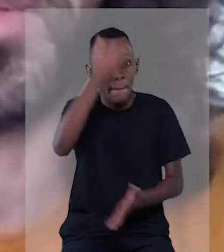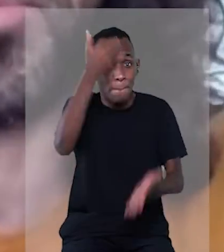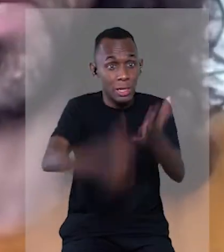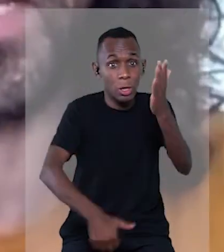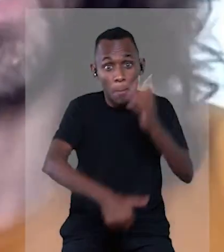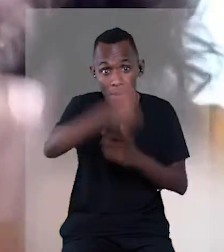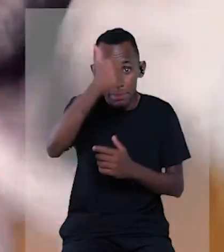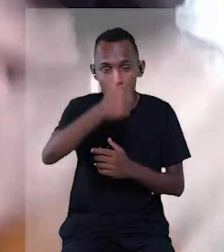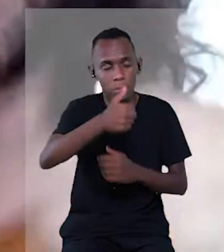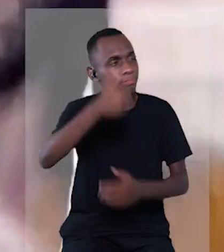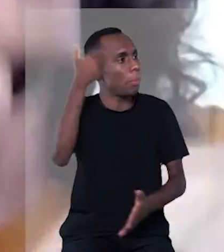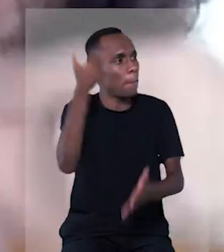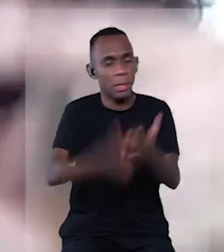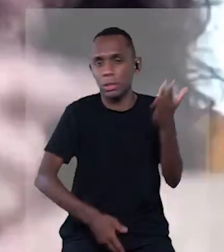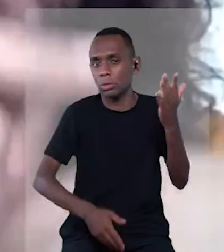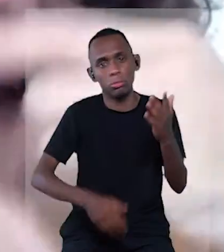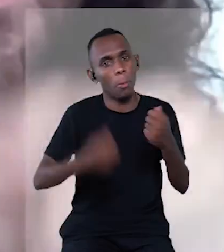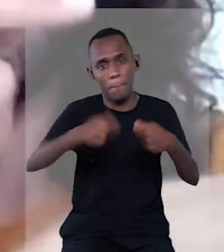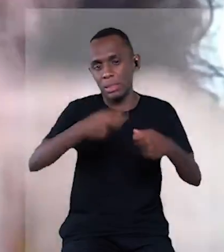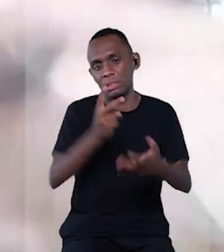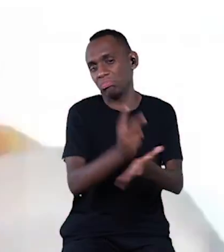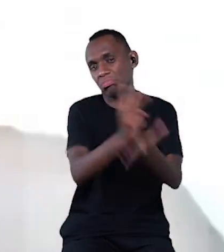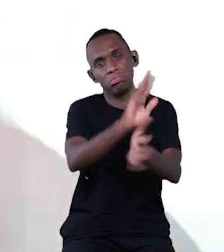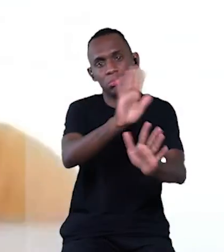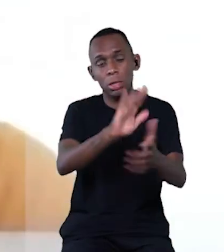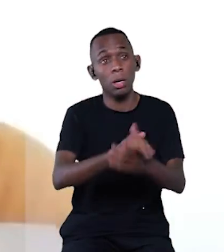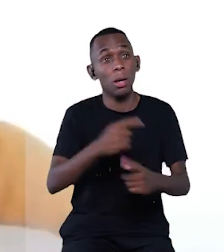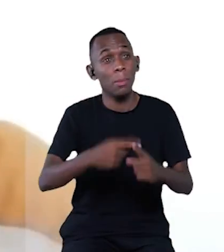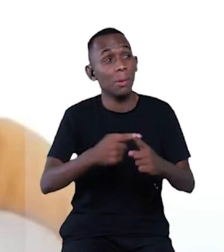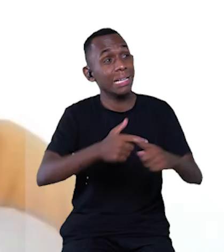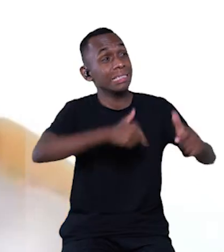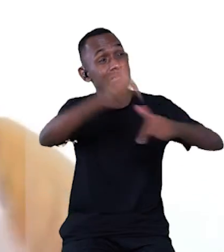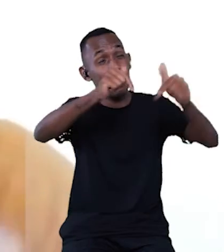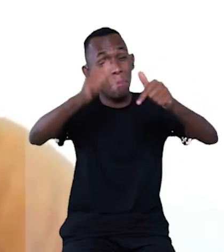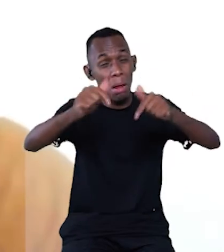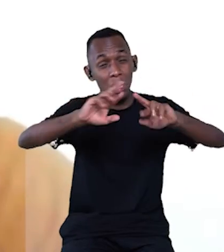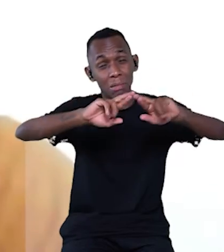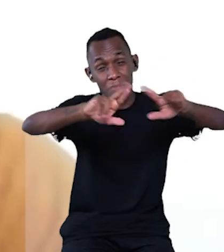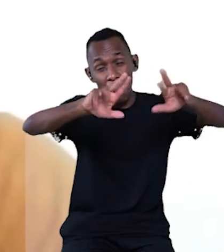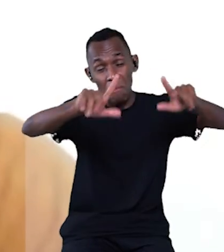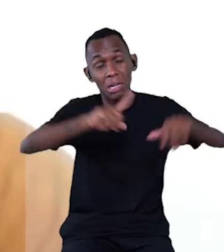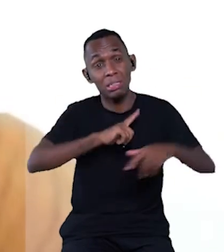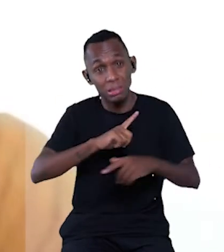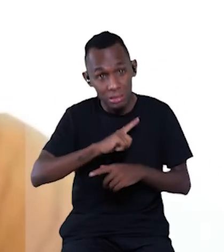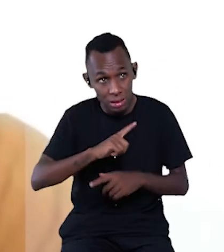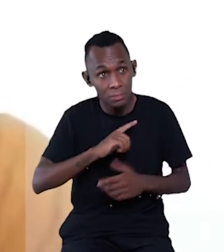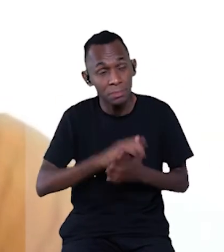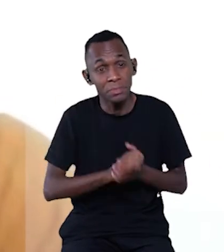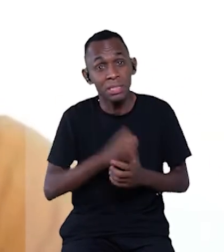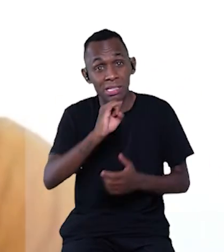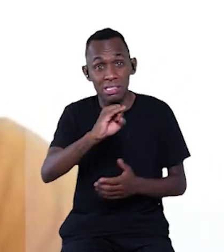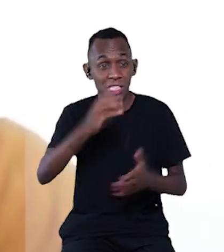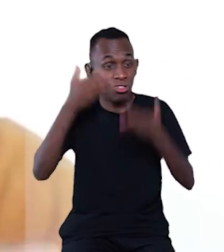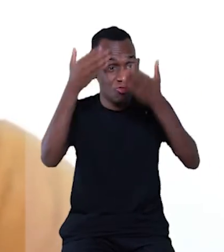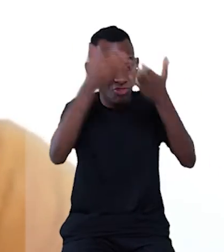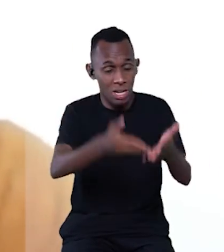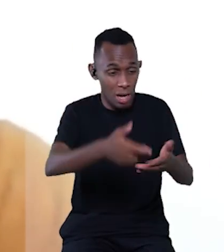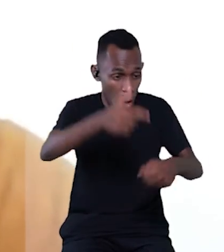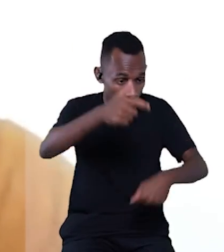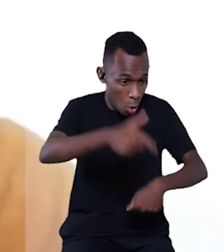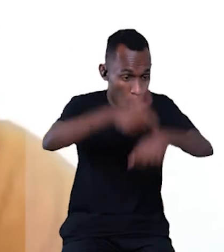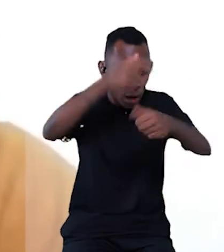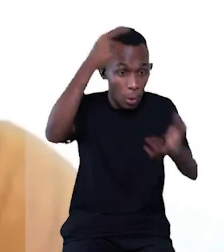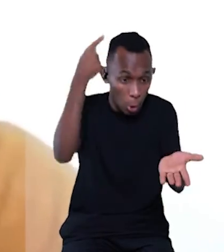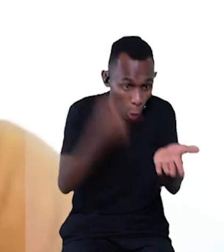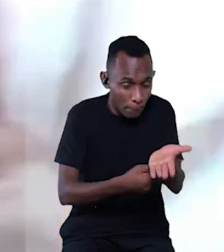chance nenhuma, porque lá, como é muita mão de obra, né, é disponível, se você não